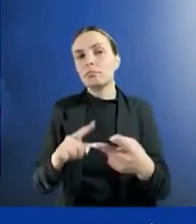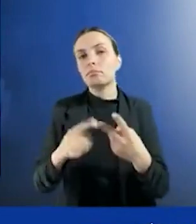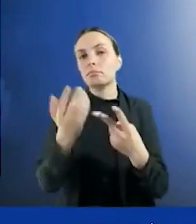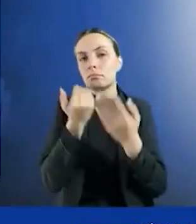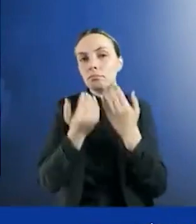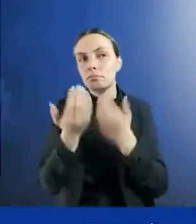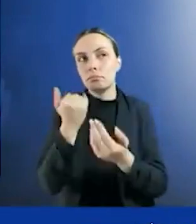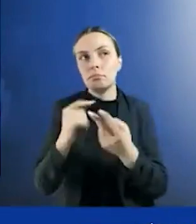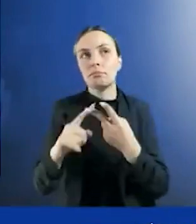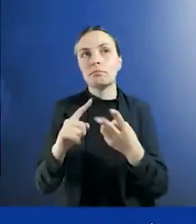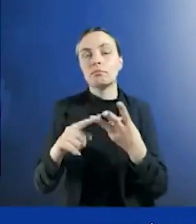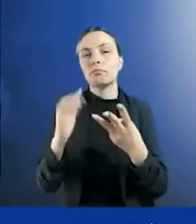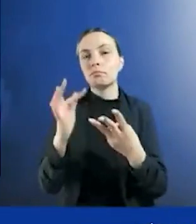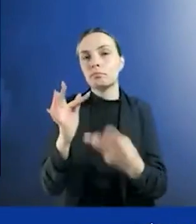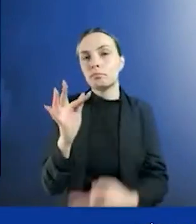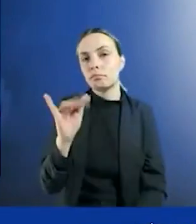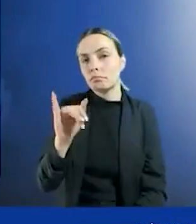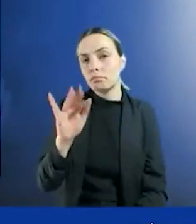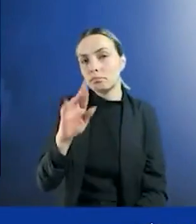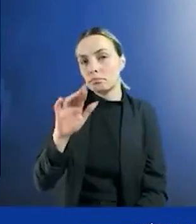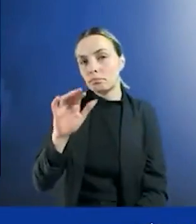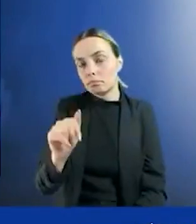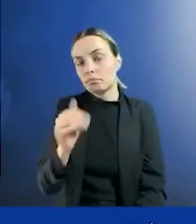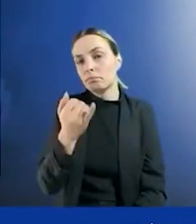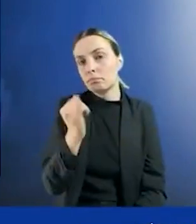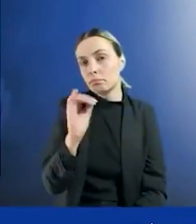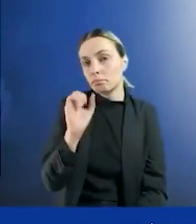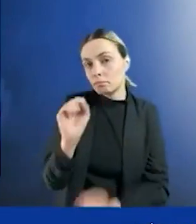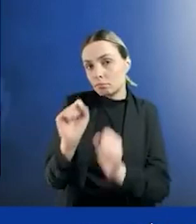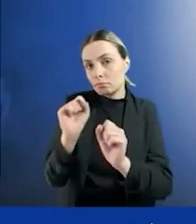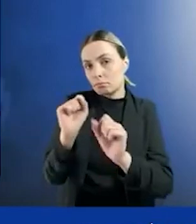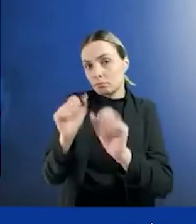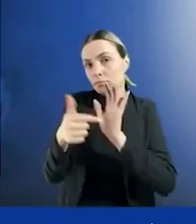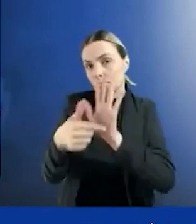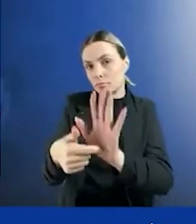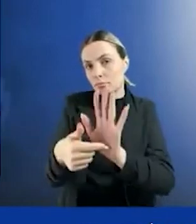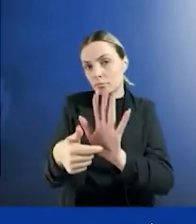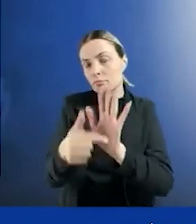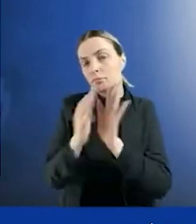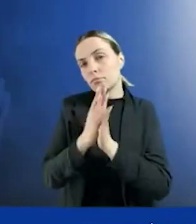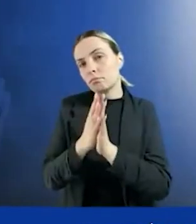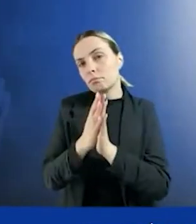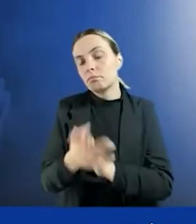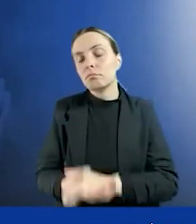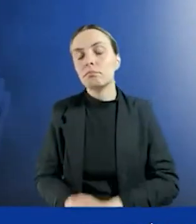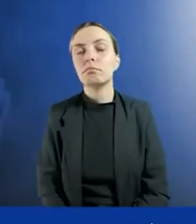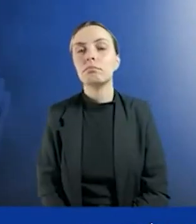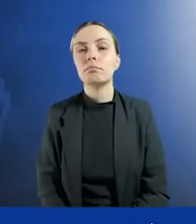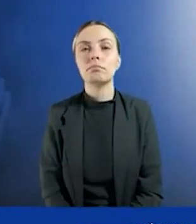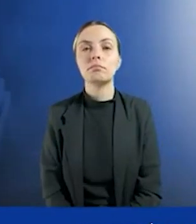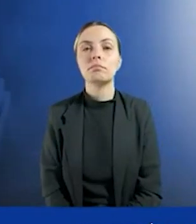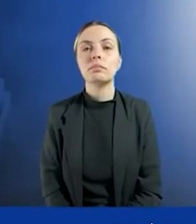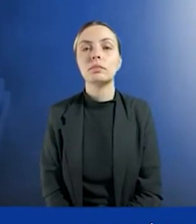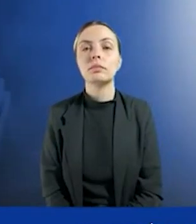energia. Se alguém puder colocar a minha apresentação, por gentileza.